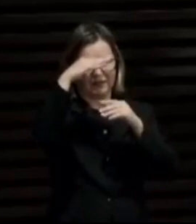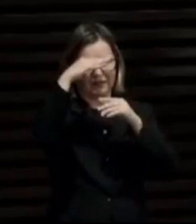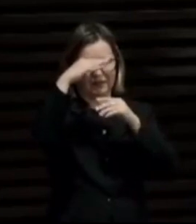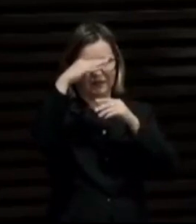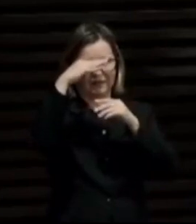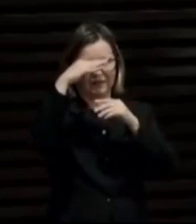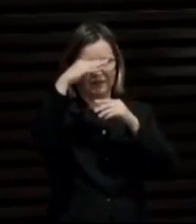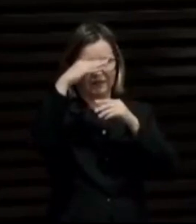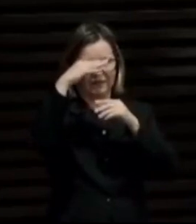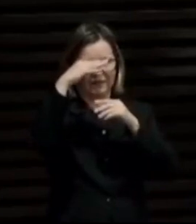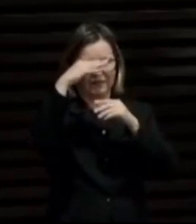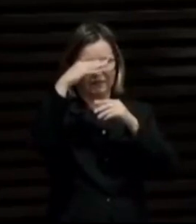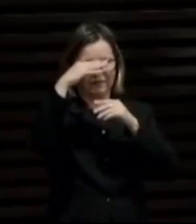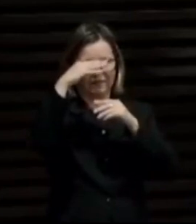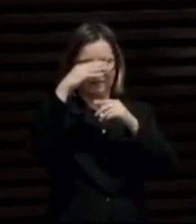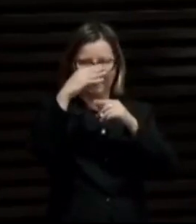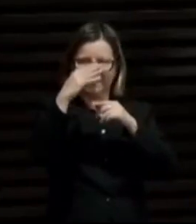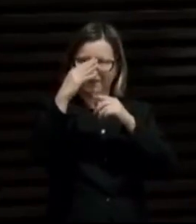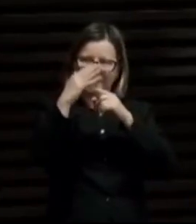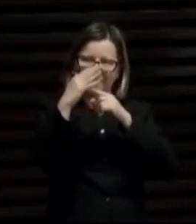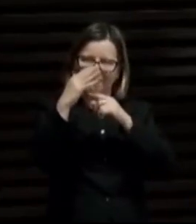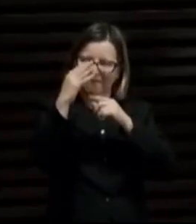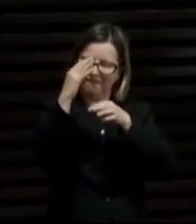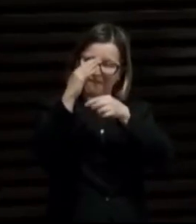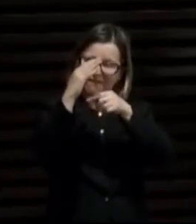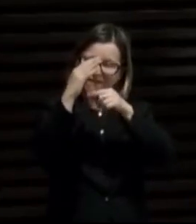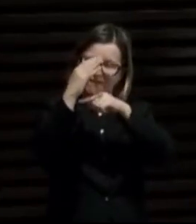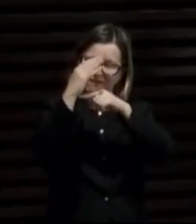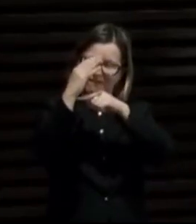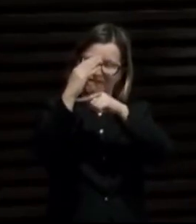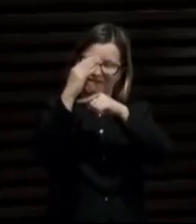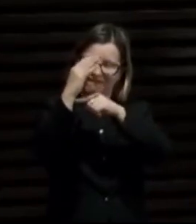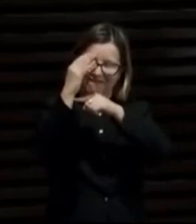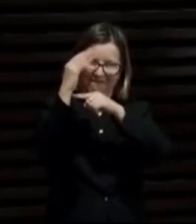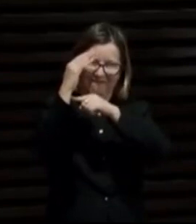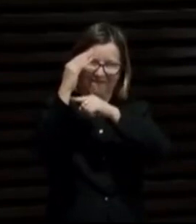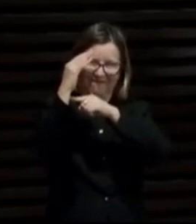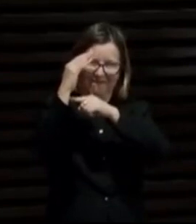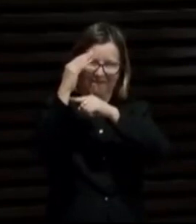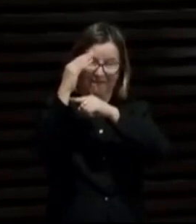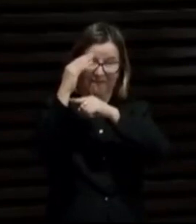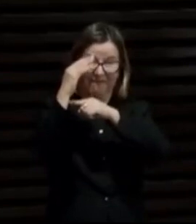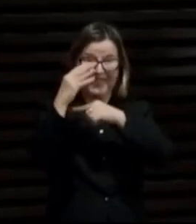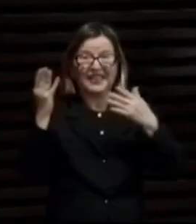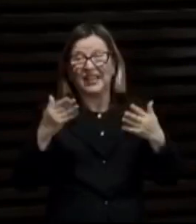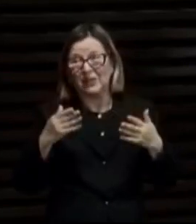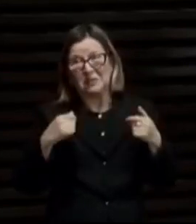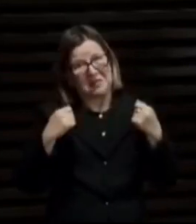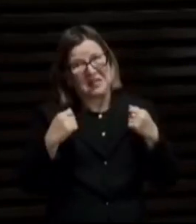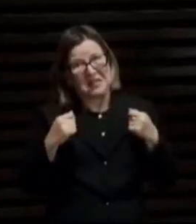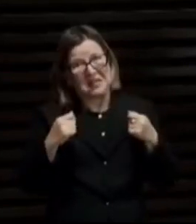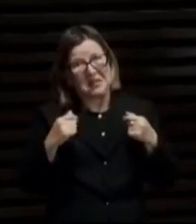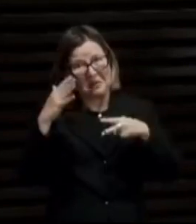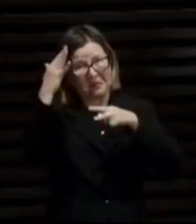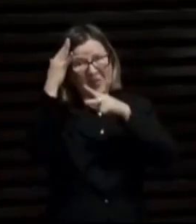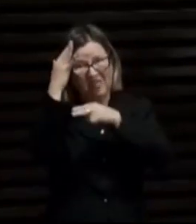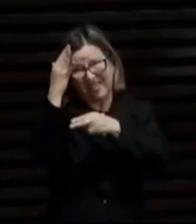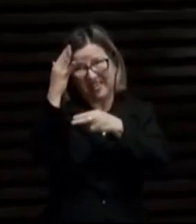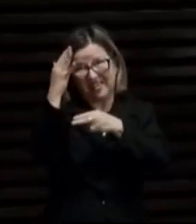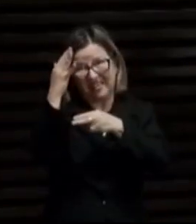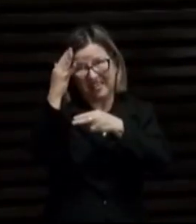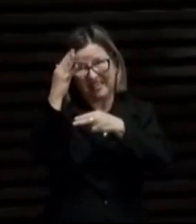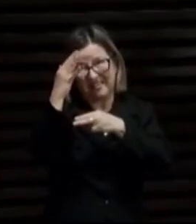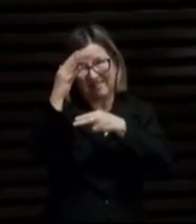parte grossa da planta. E agora? Mete a tesoura ou não mete a tesoura? Corta ou não corta? Mas